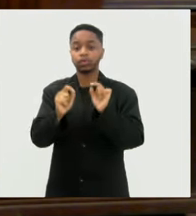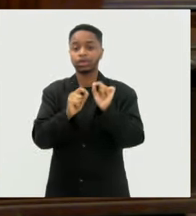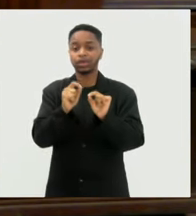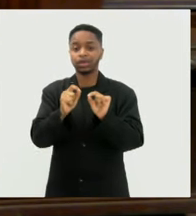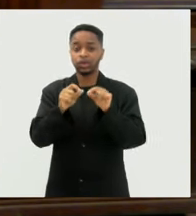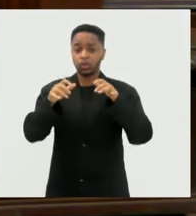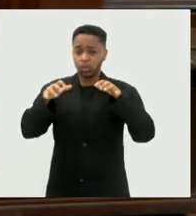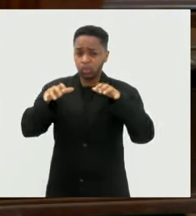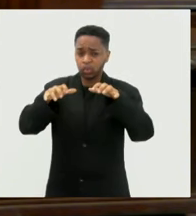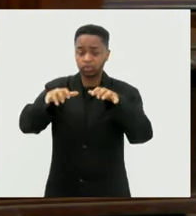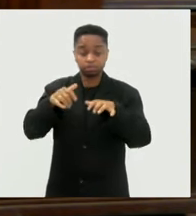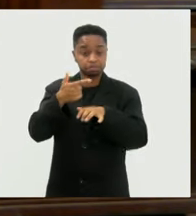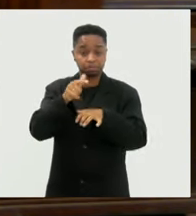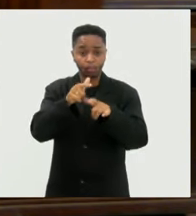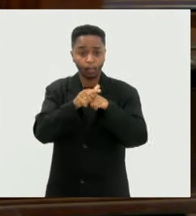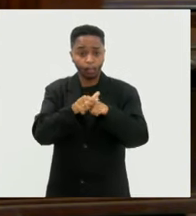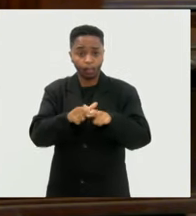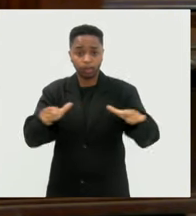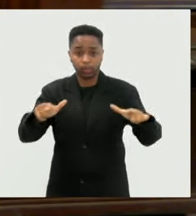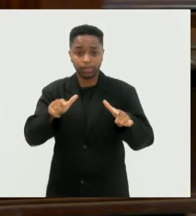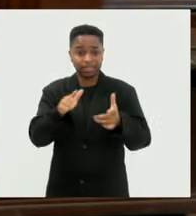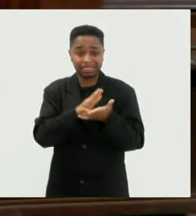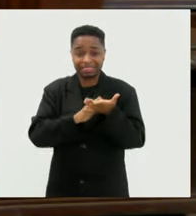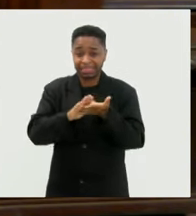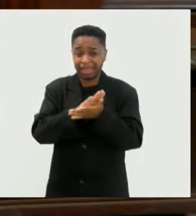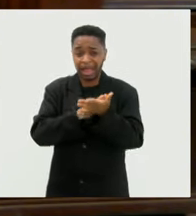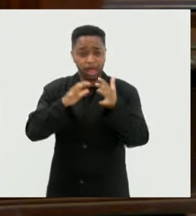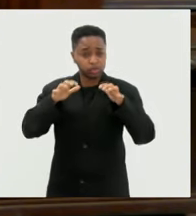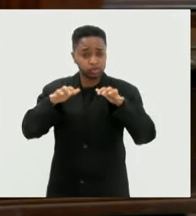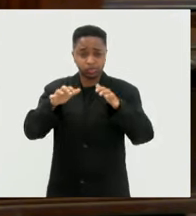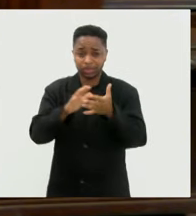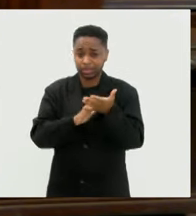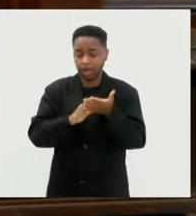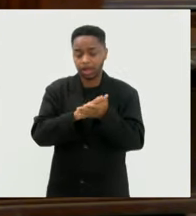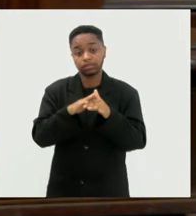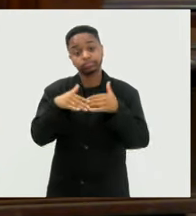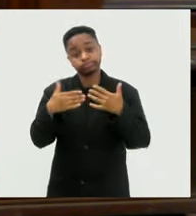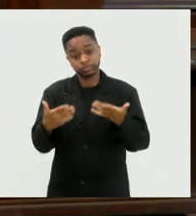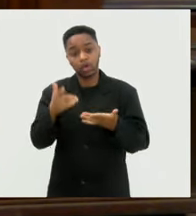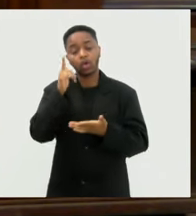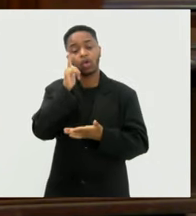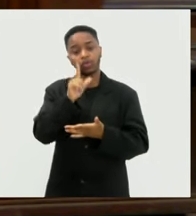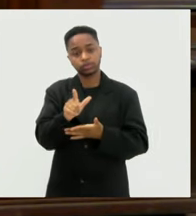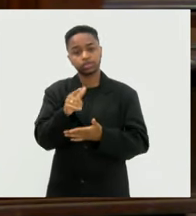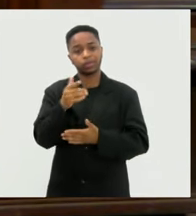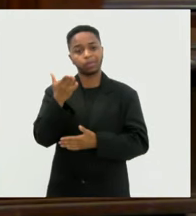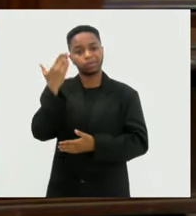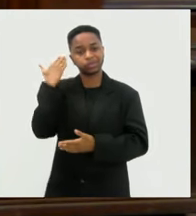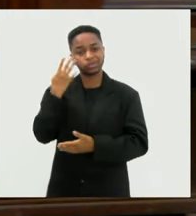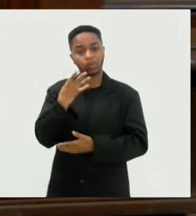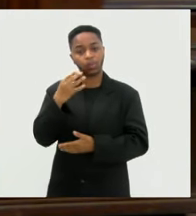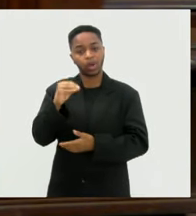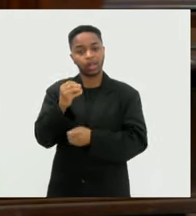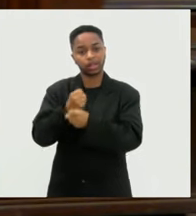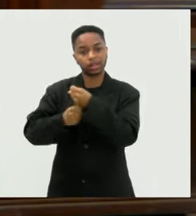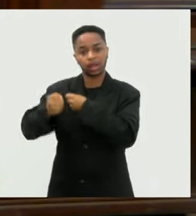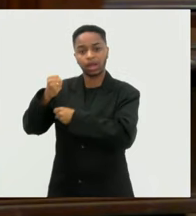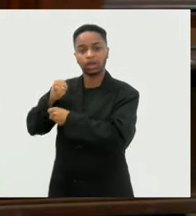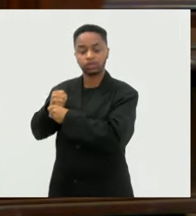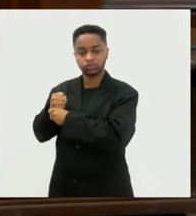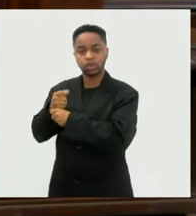de chuva. E a passarela, há 40 anos atrás,